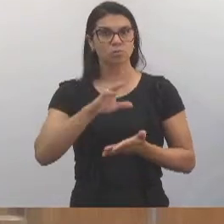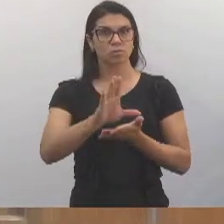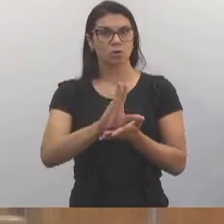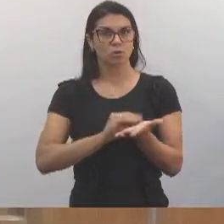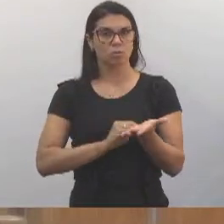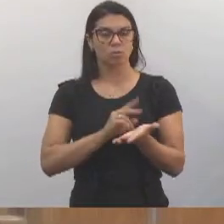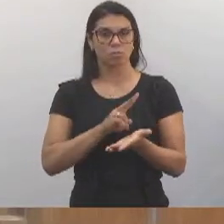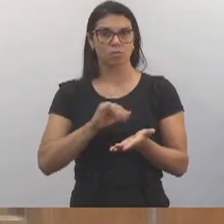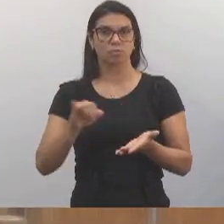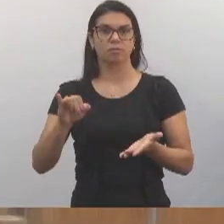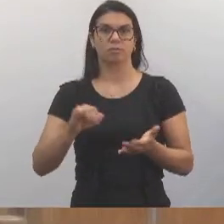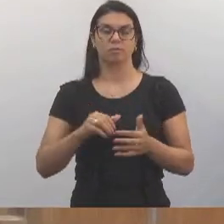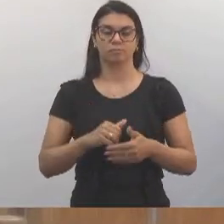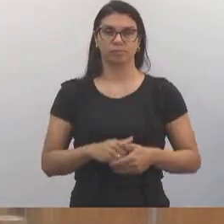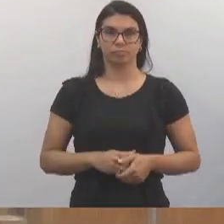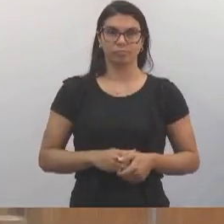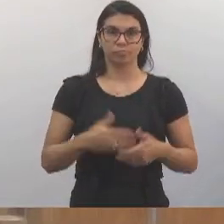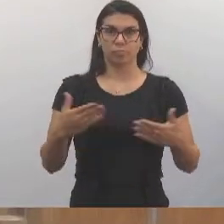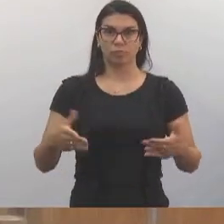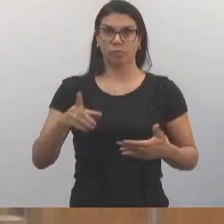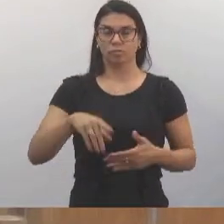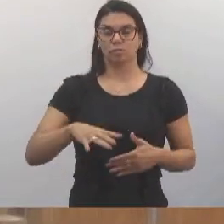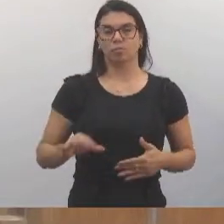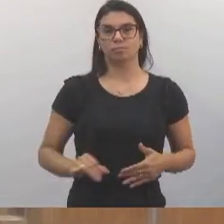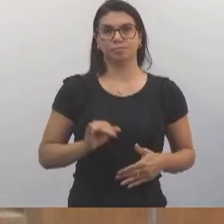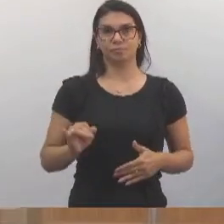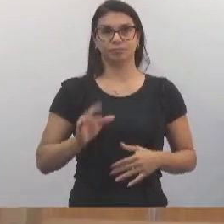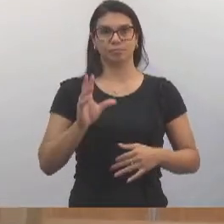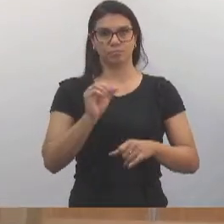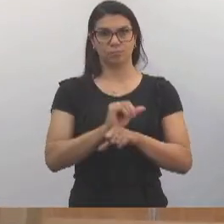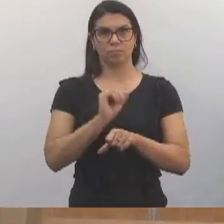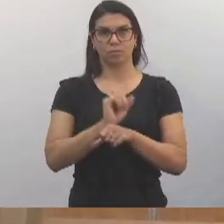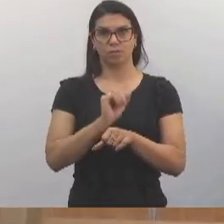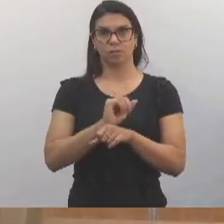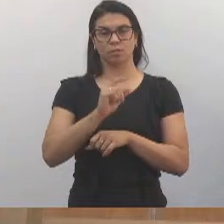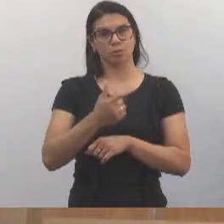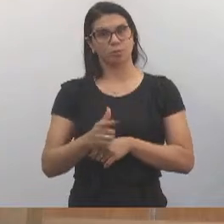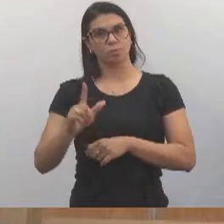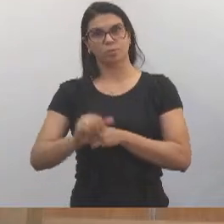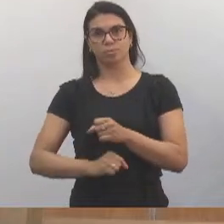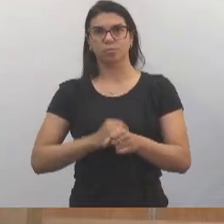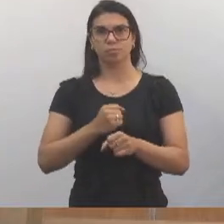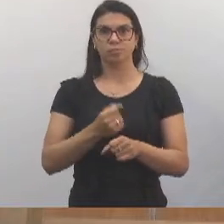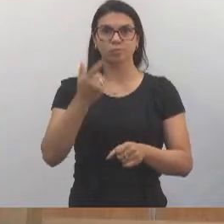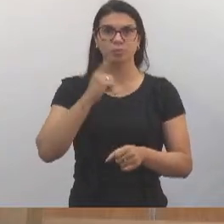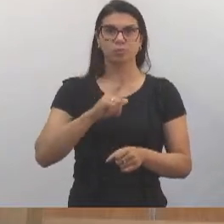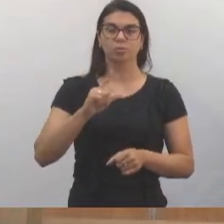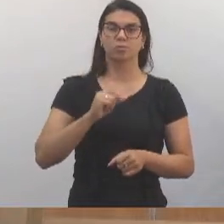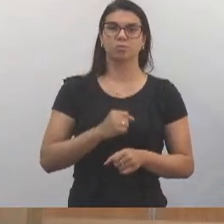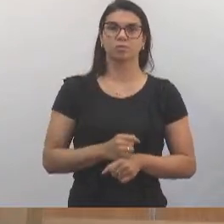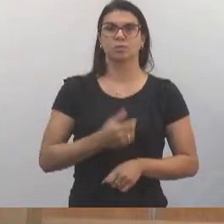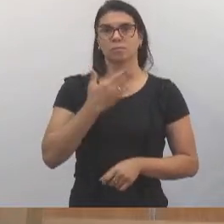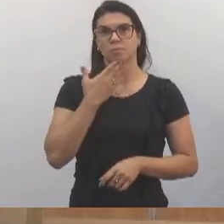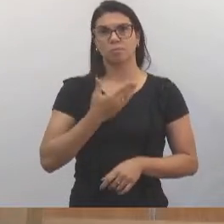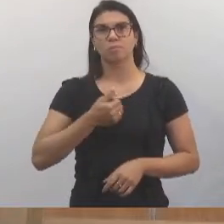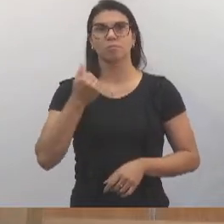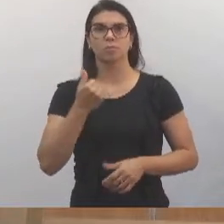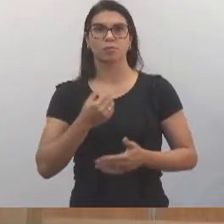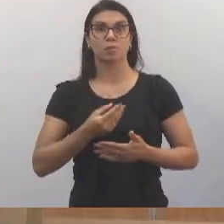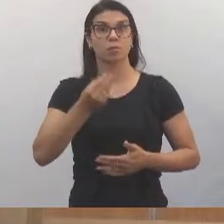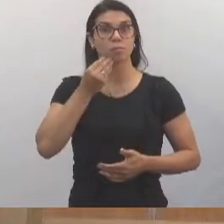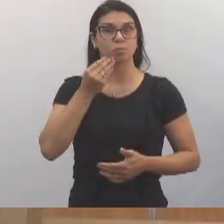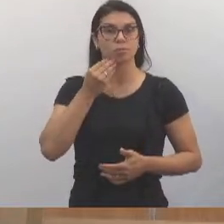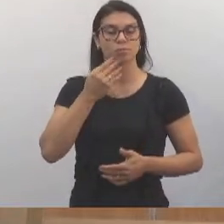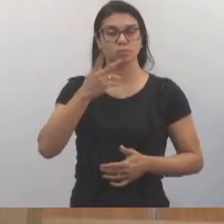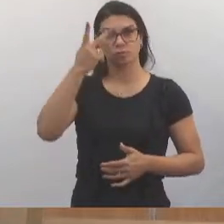da massificação. Então isso é fundamental. Espero que no ano que vem a gente consiga dar melhores condições